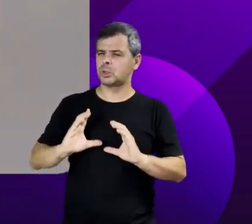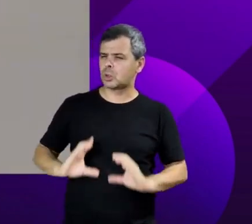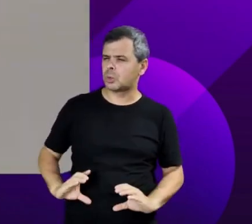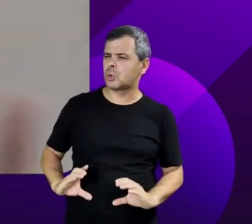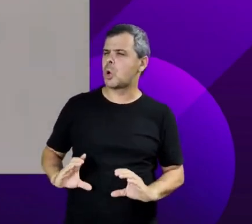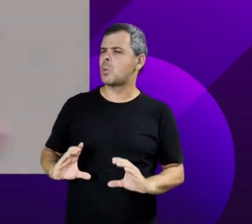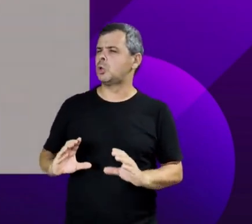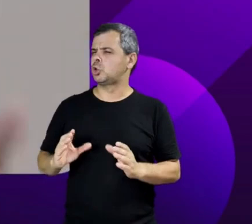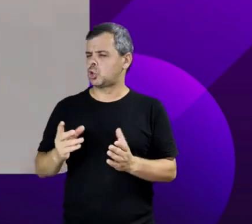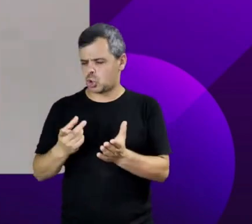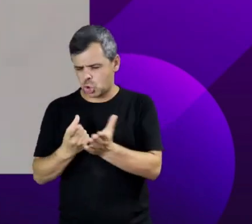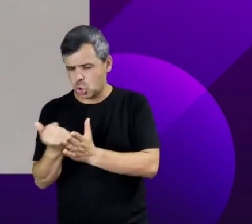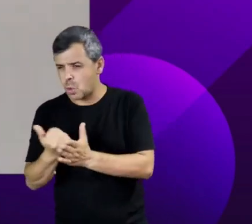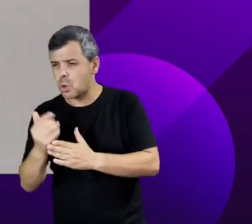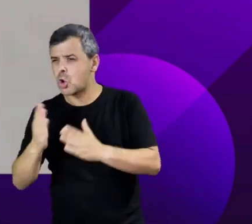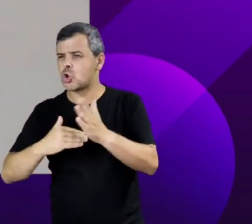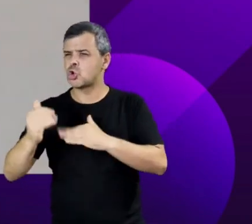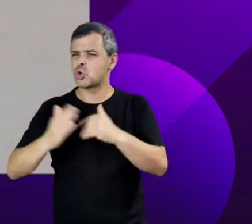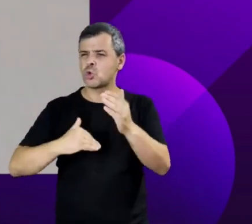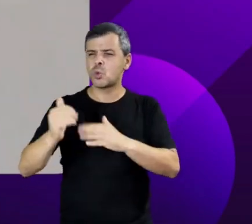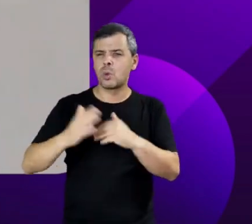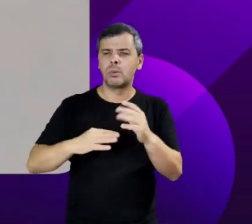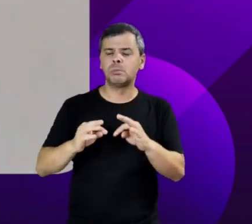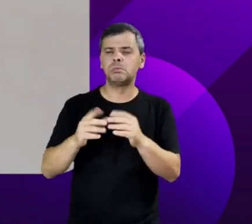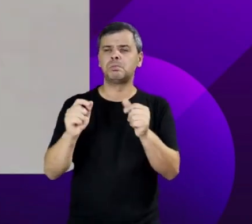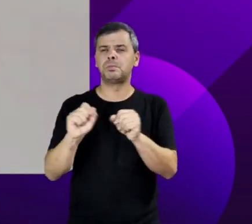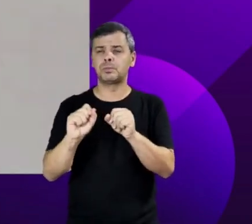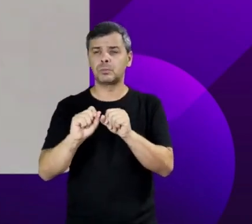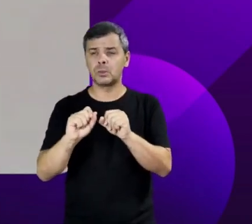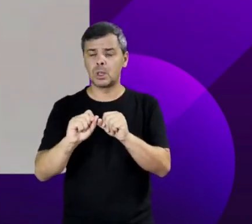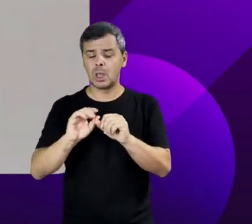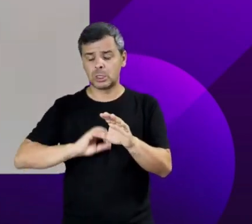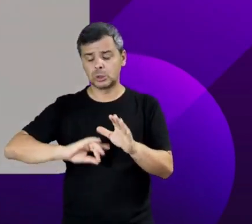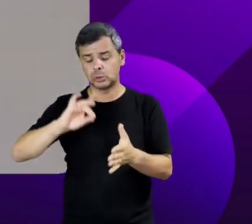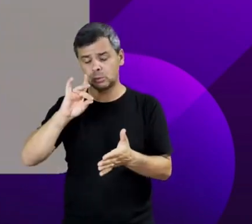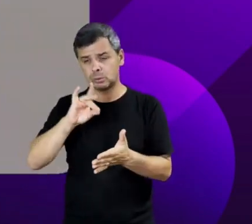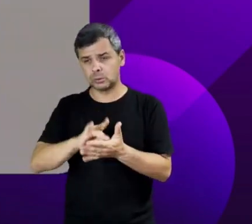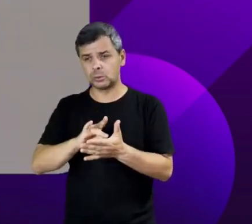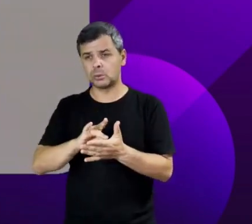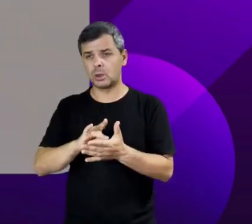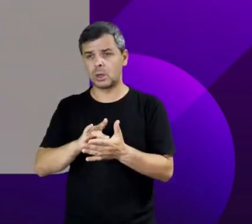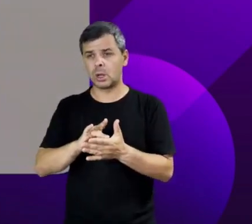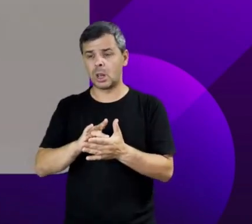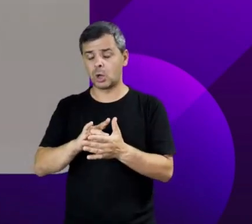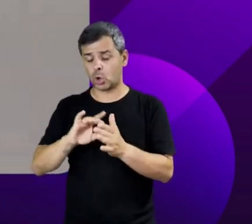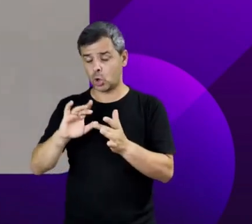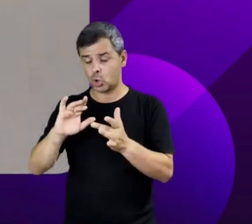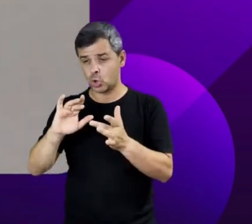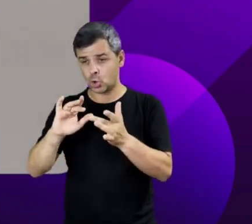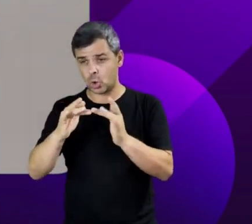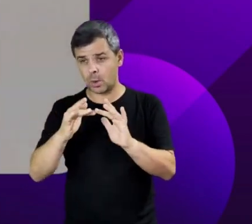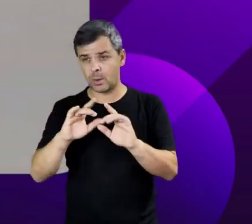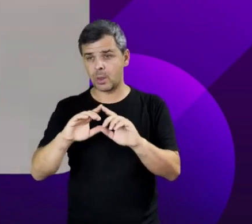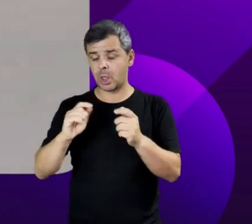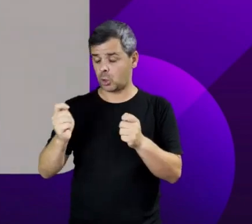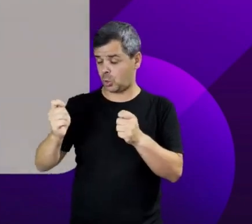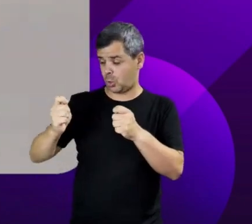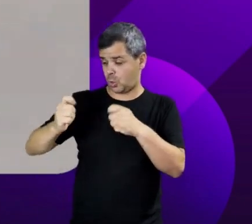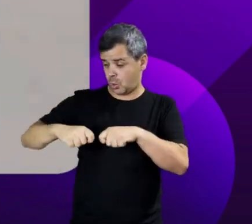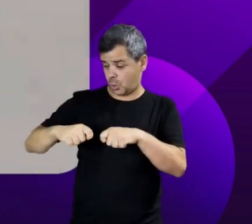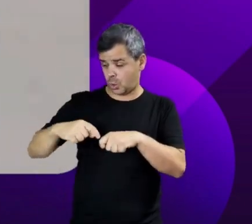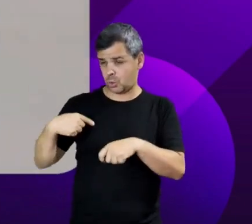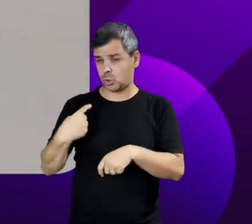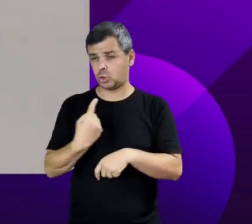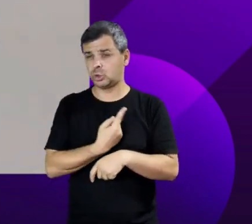de consumos, de práticas de consumo, enfim, absolutamente em dissonância com a capacidade, aquilo